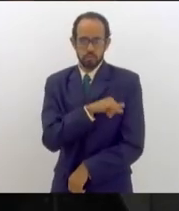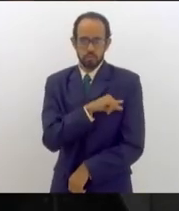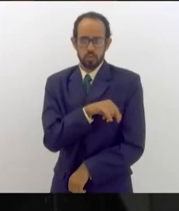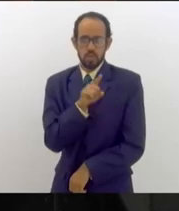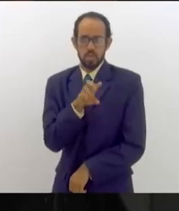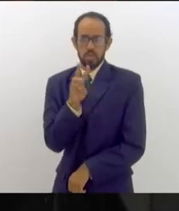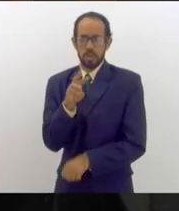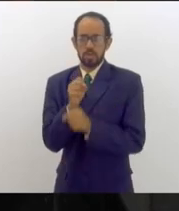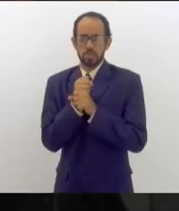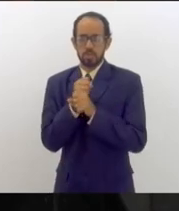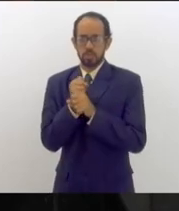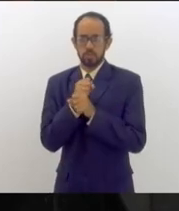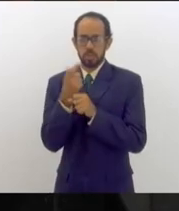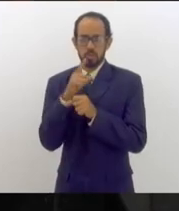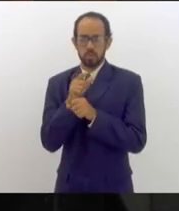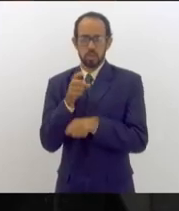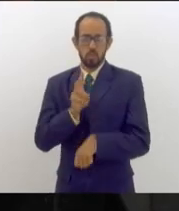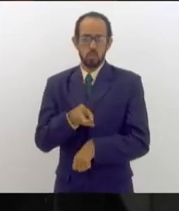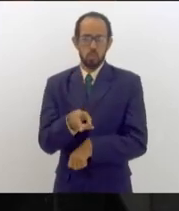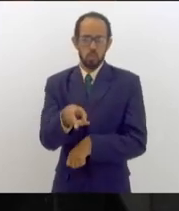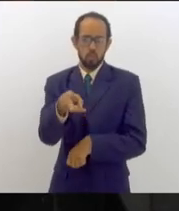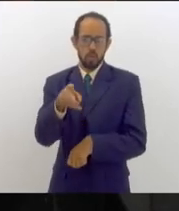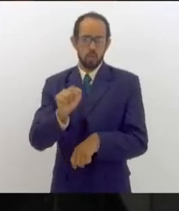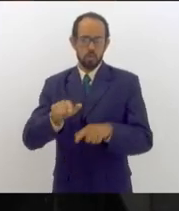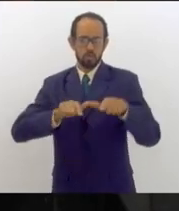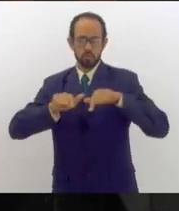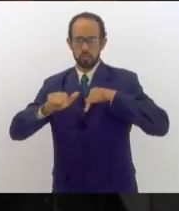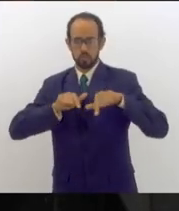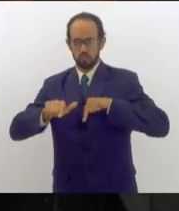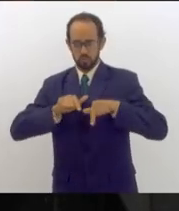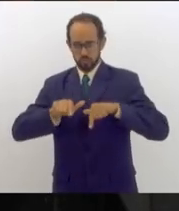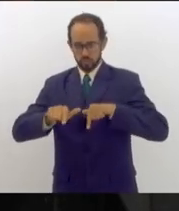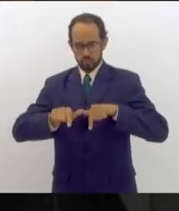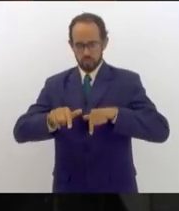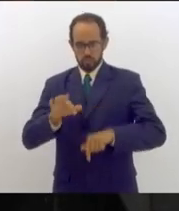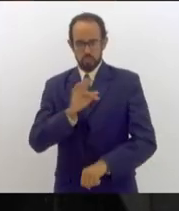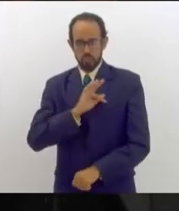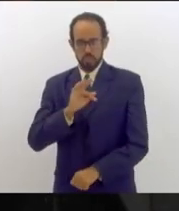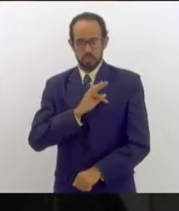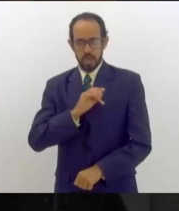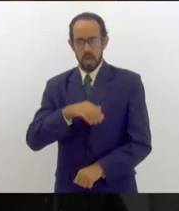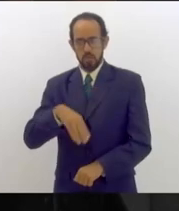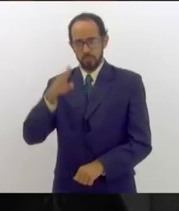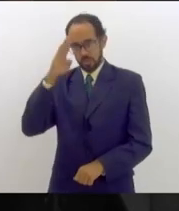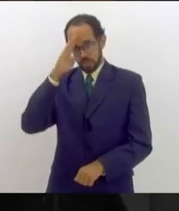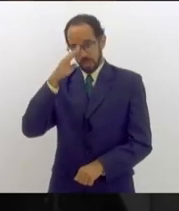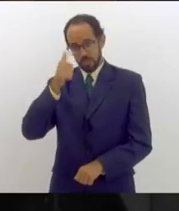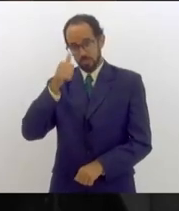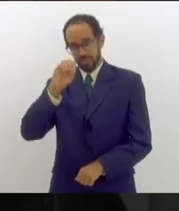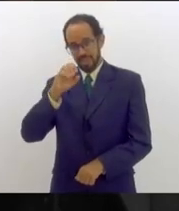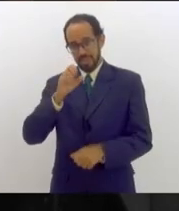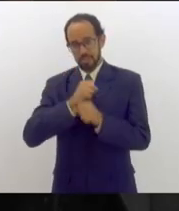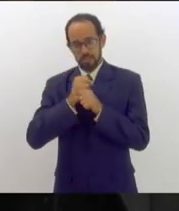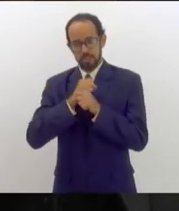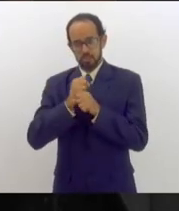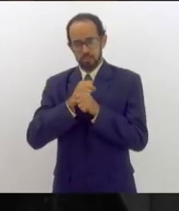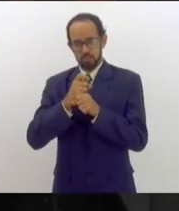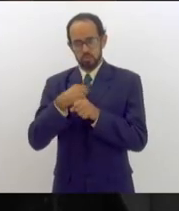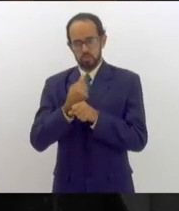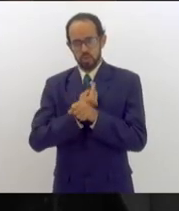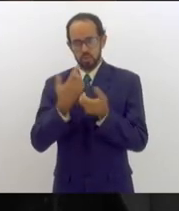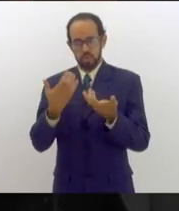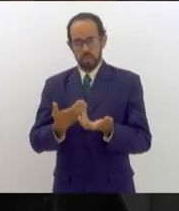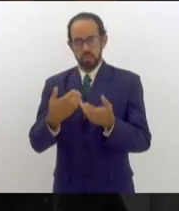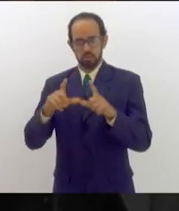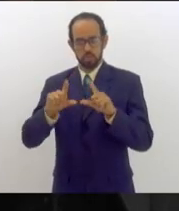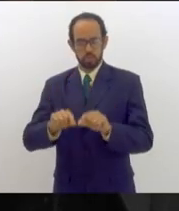que ele consegue ter uma estabilidade no seu serviço e o policial militar demora 10 anos leva 10 anos e a gente quer reduzir isso